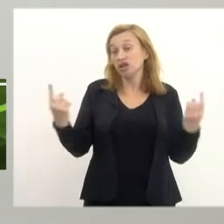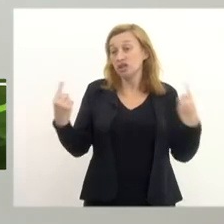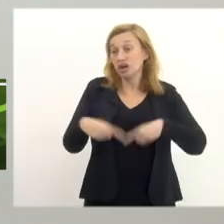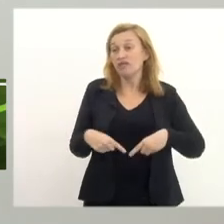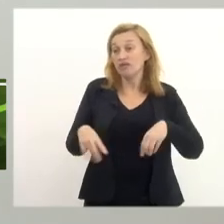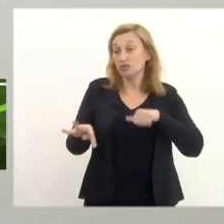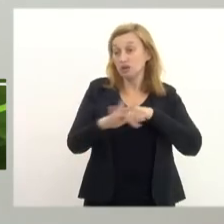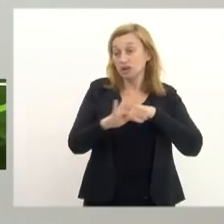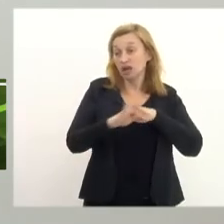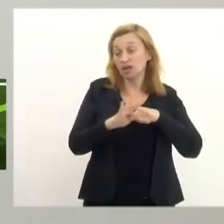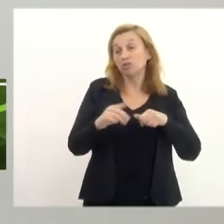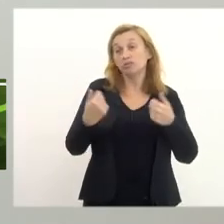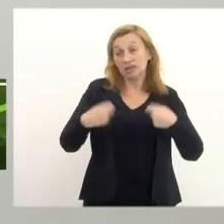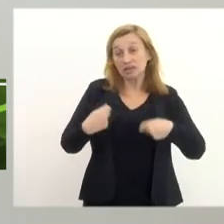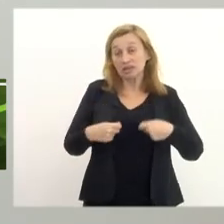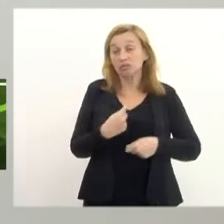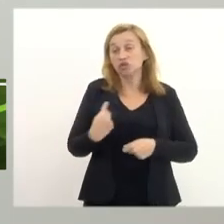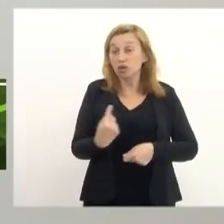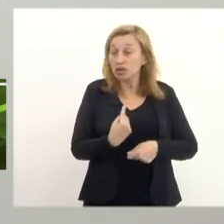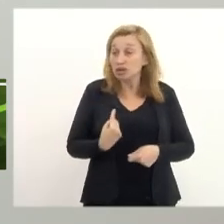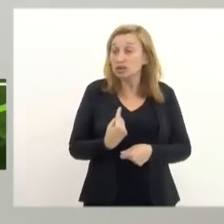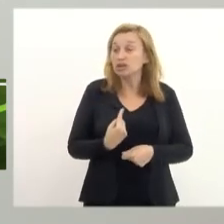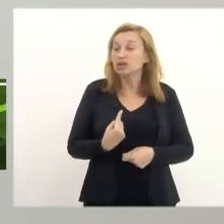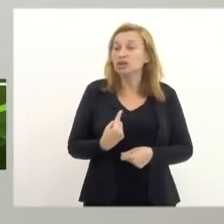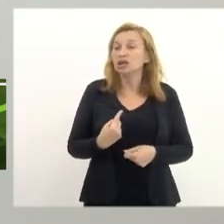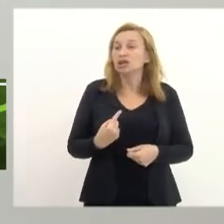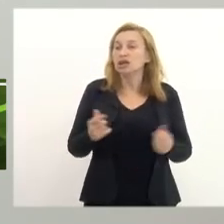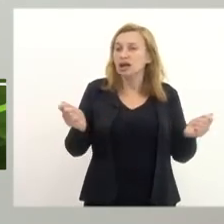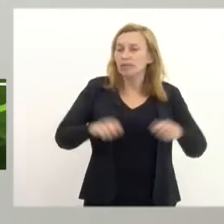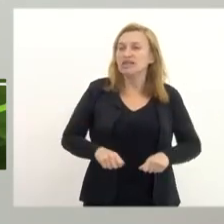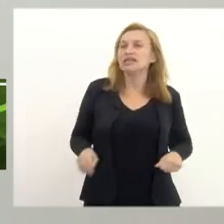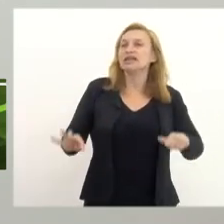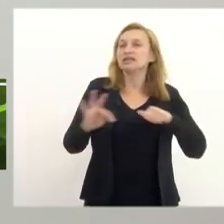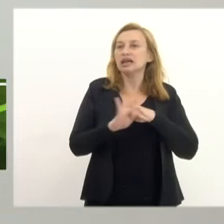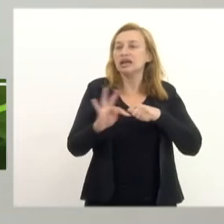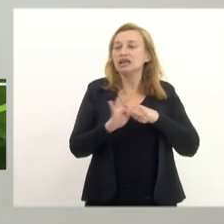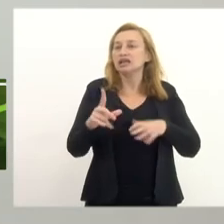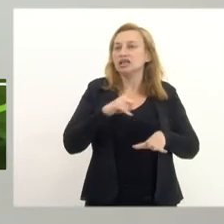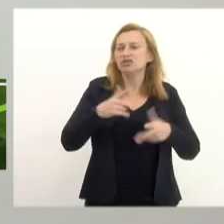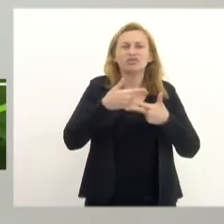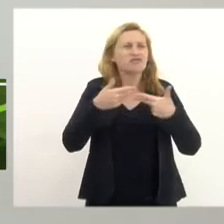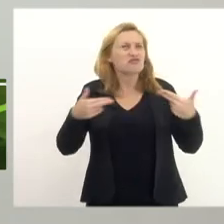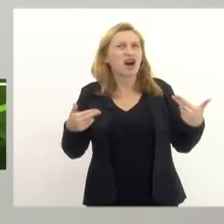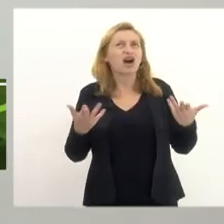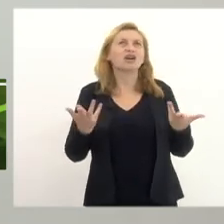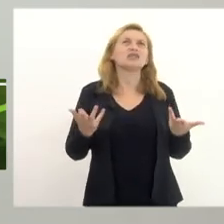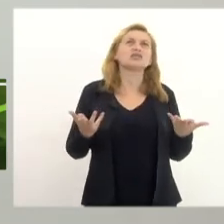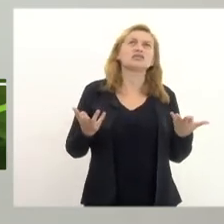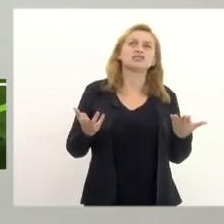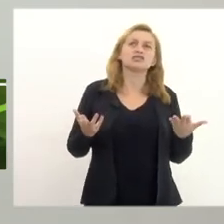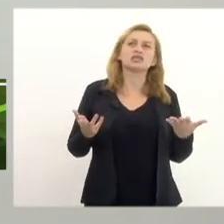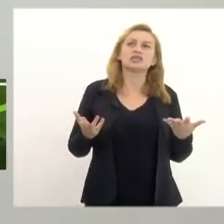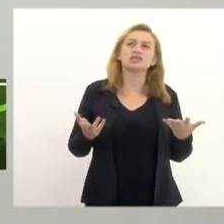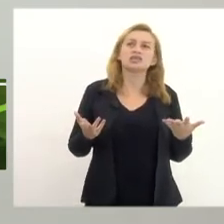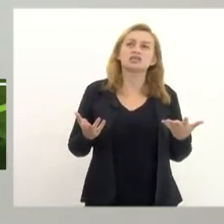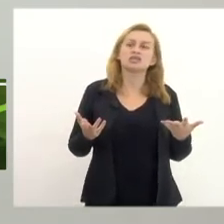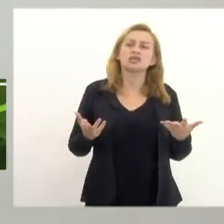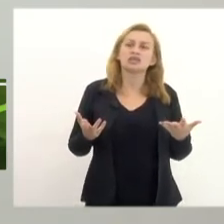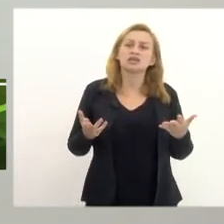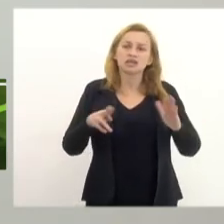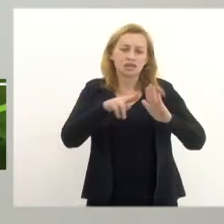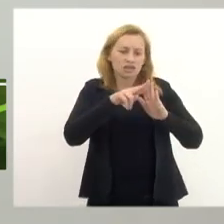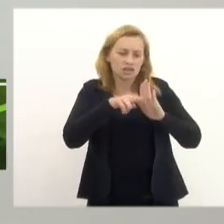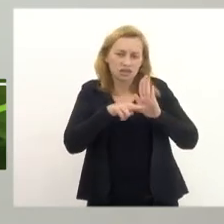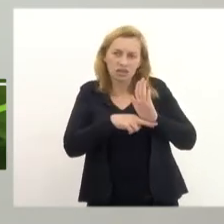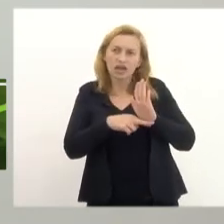técnicos que a gente precisa, é, capacidade técnica. Então, tem, a gente estabelece os nossos critérios de avaliação